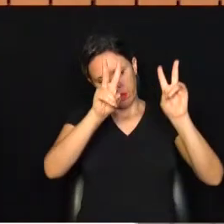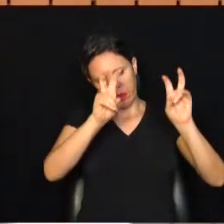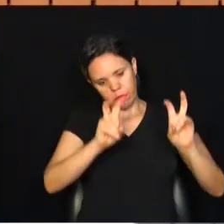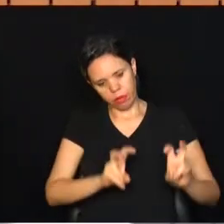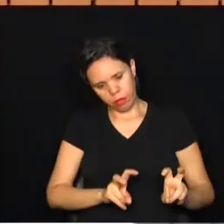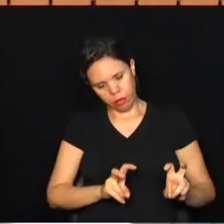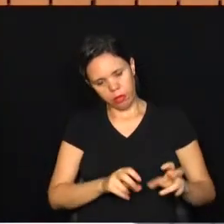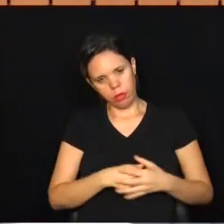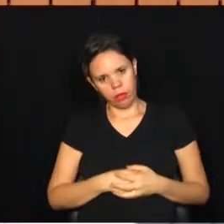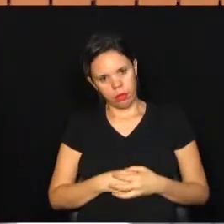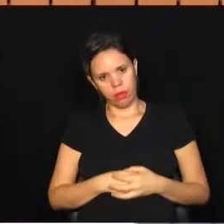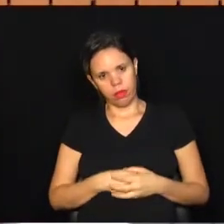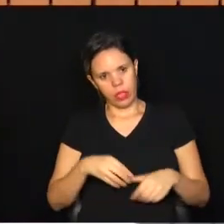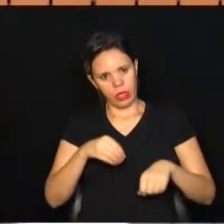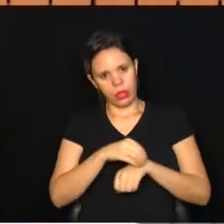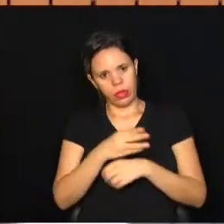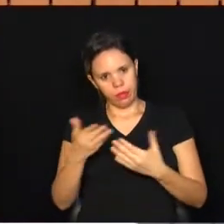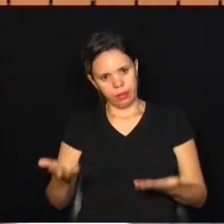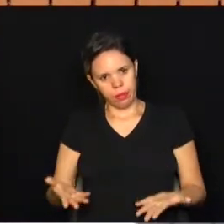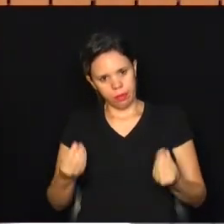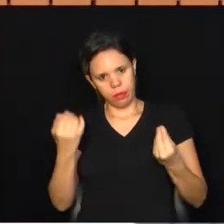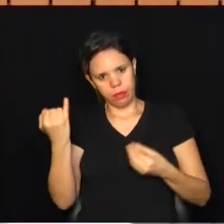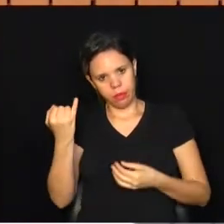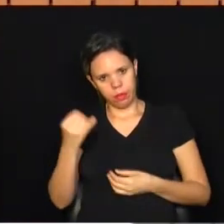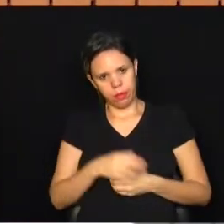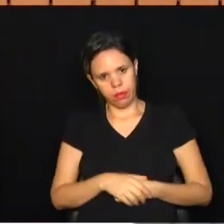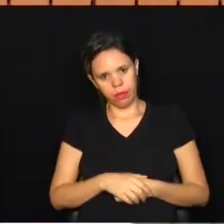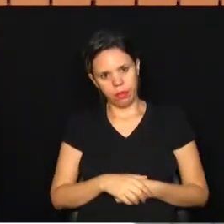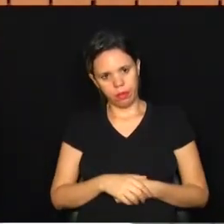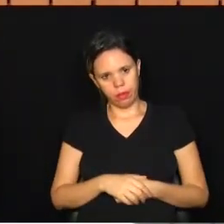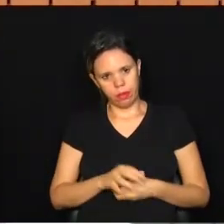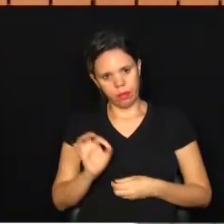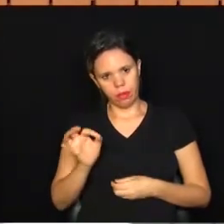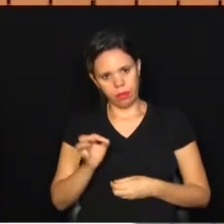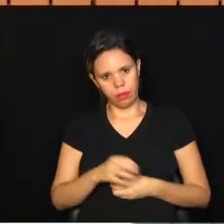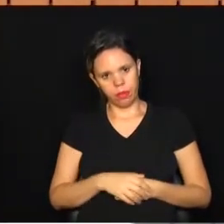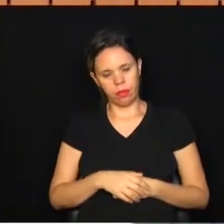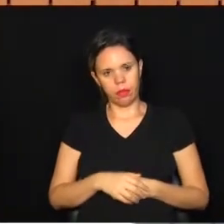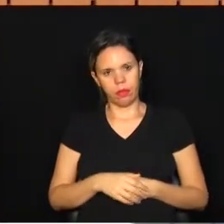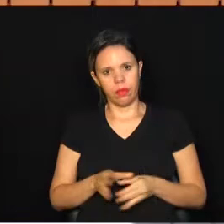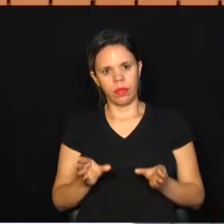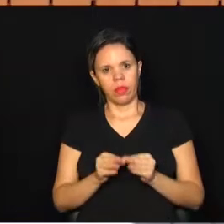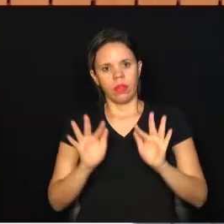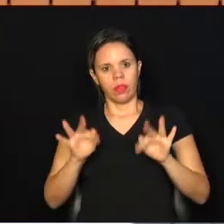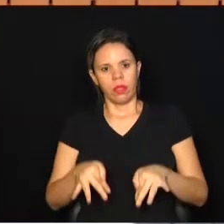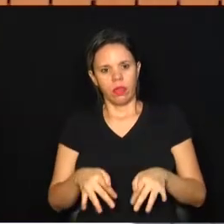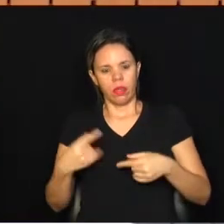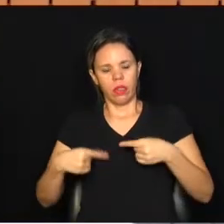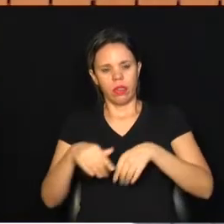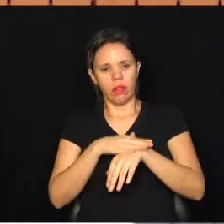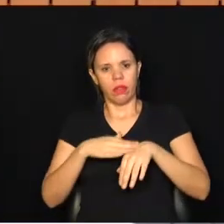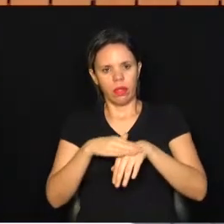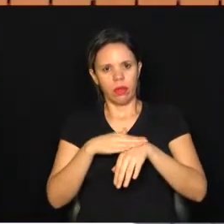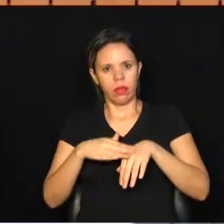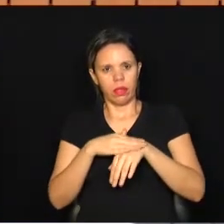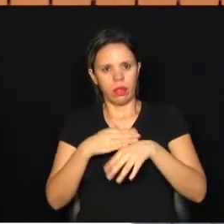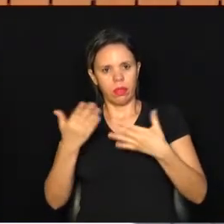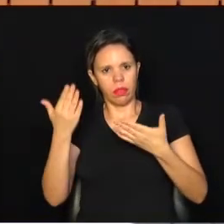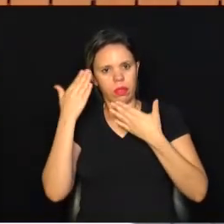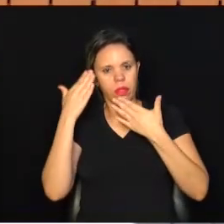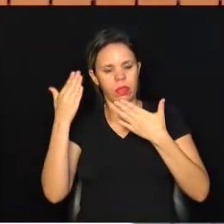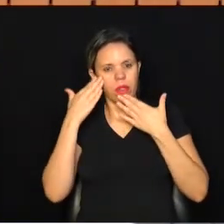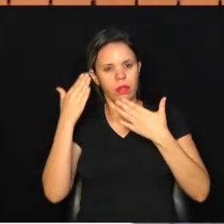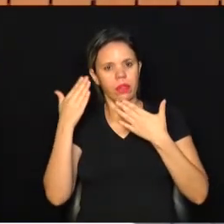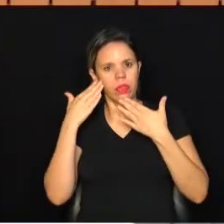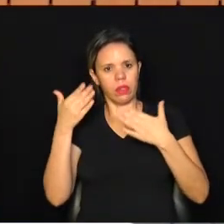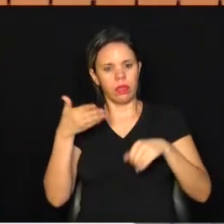que você nos trouxe aqui, que são muito importantes, tá certo? Nós estamos chegando ao final do nosso debate, então quero agradecer a todos